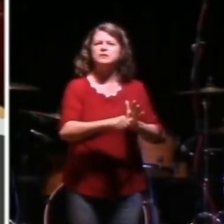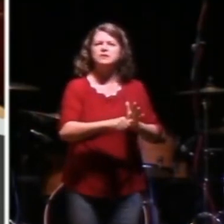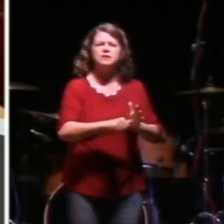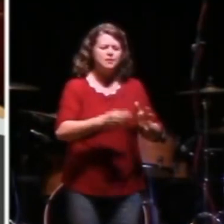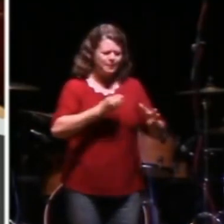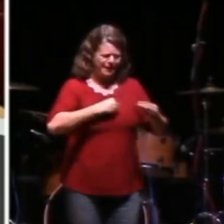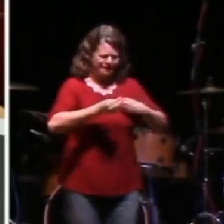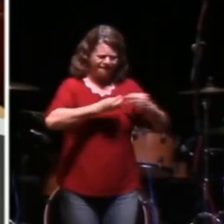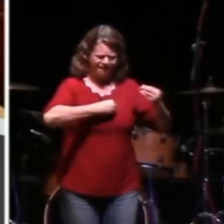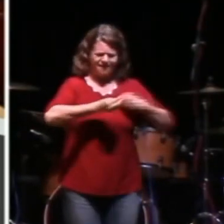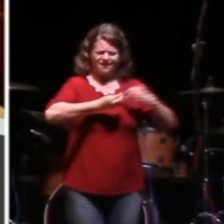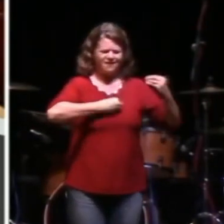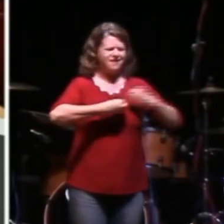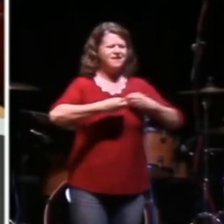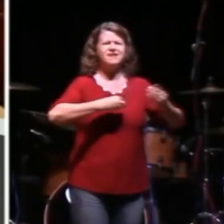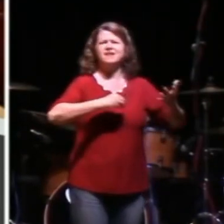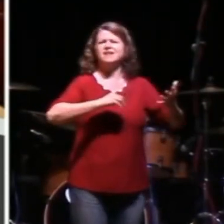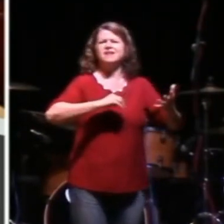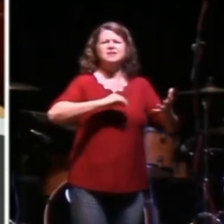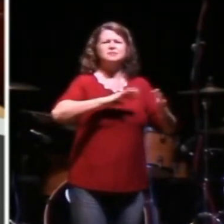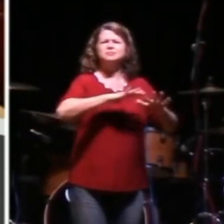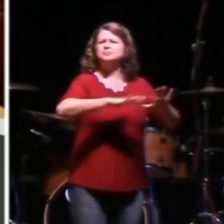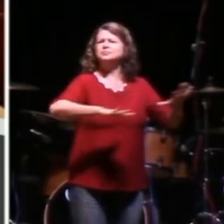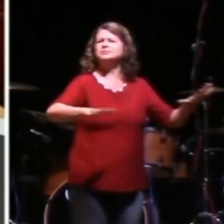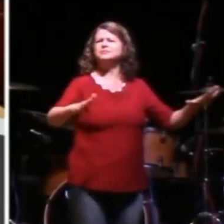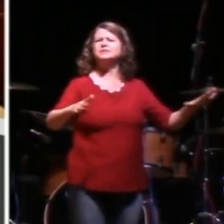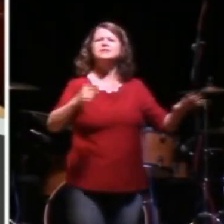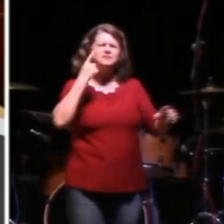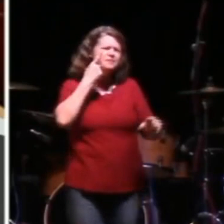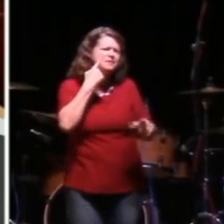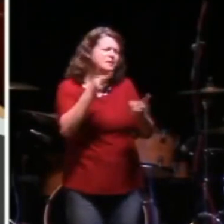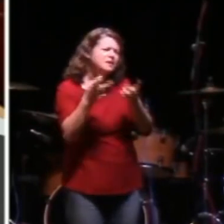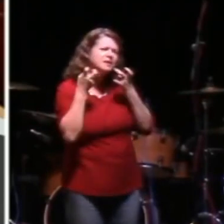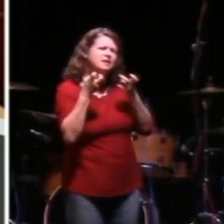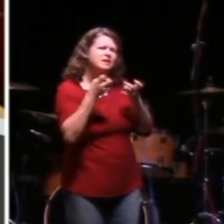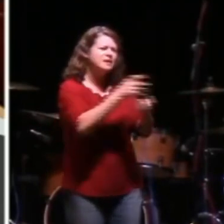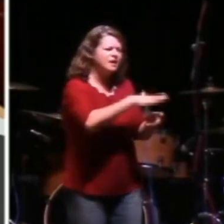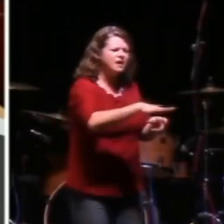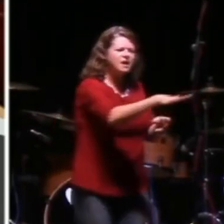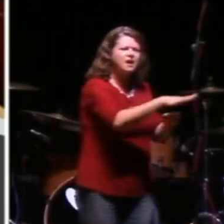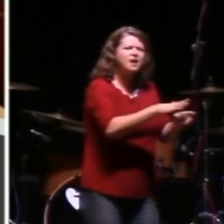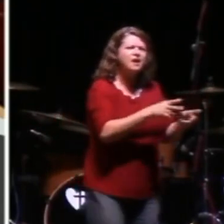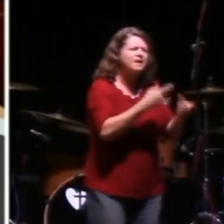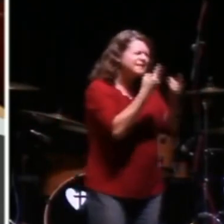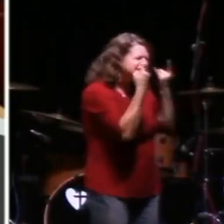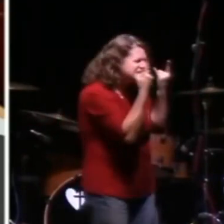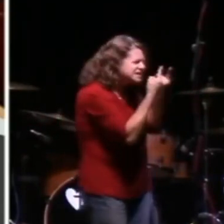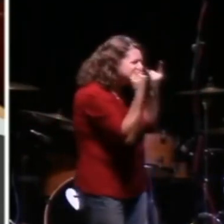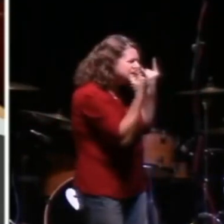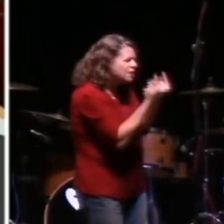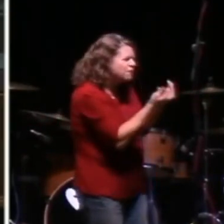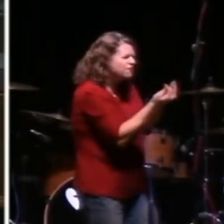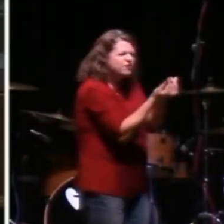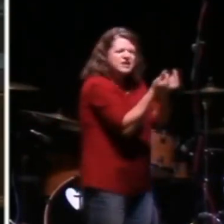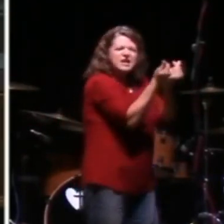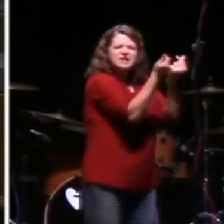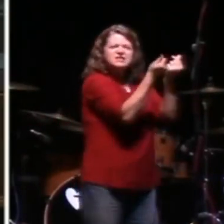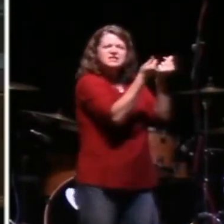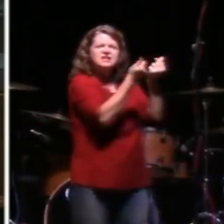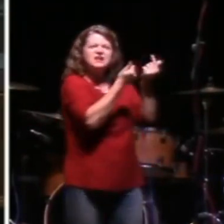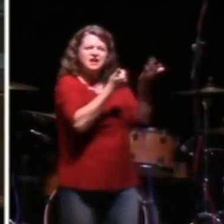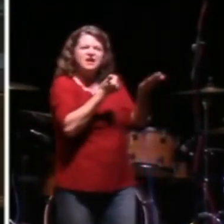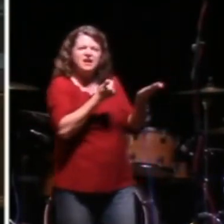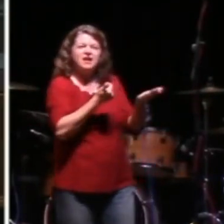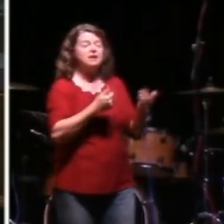pecados entre pecados a nível financeiro ganância avareza e roubo você tá